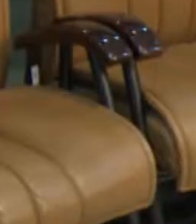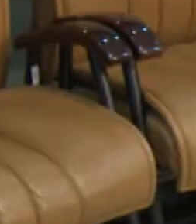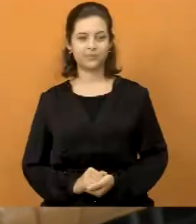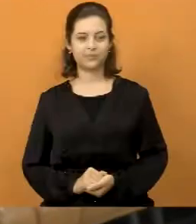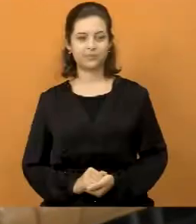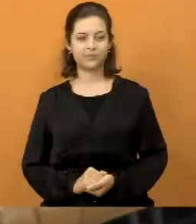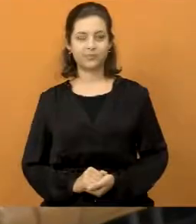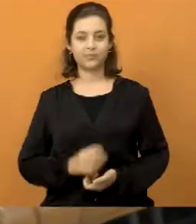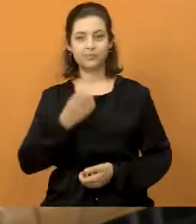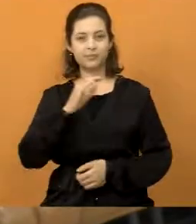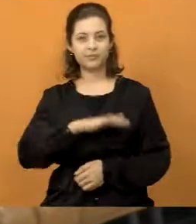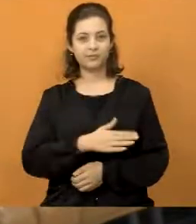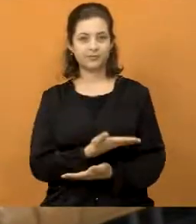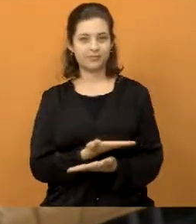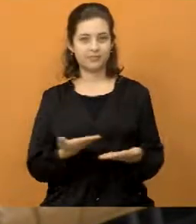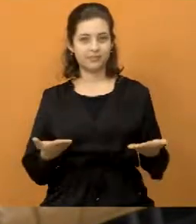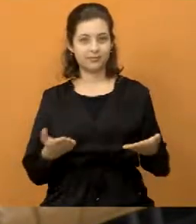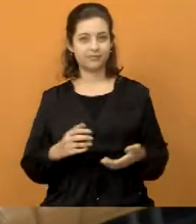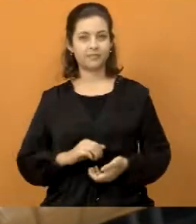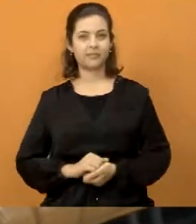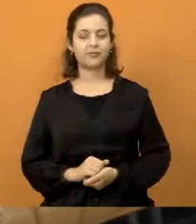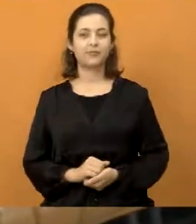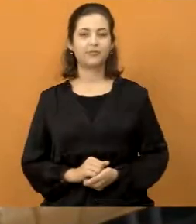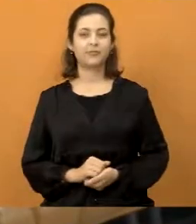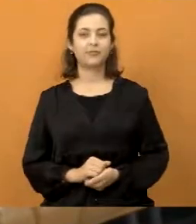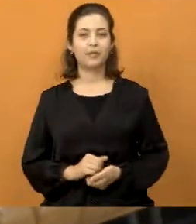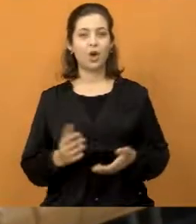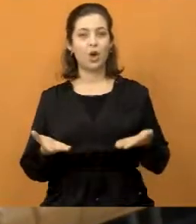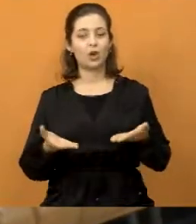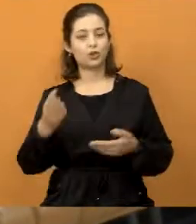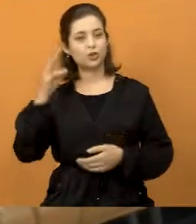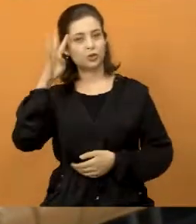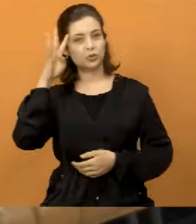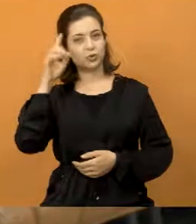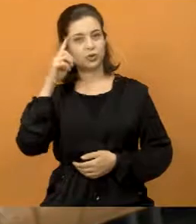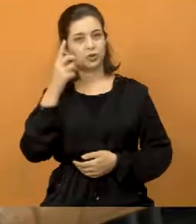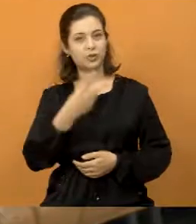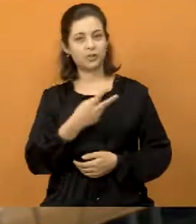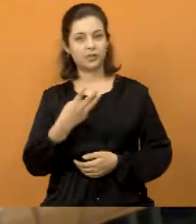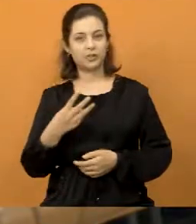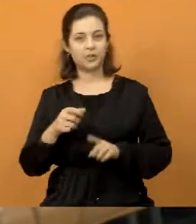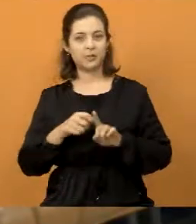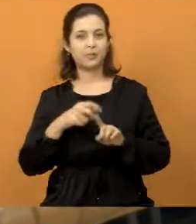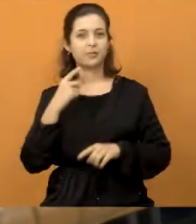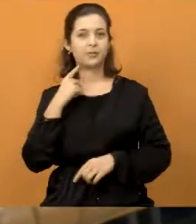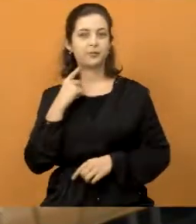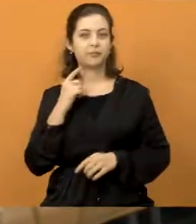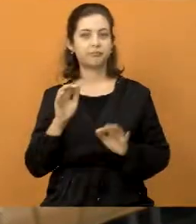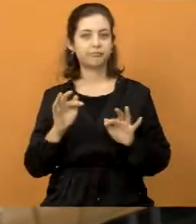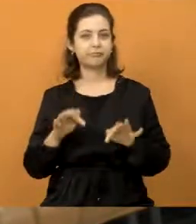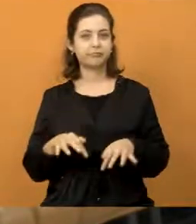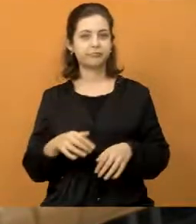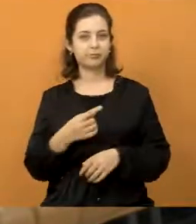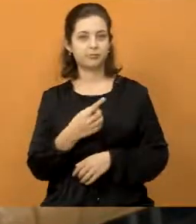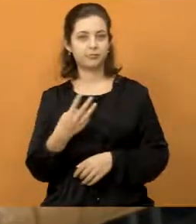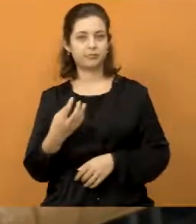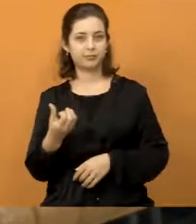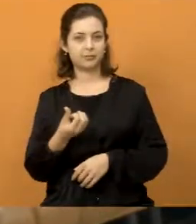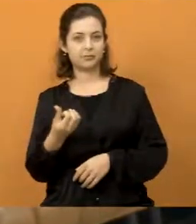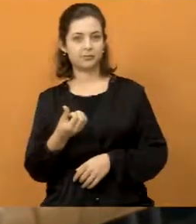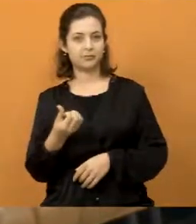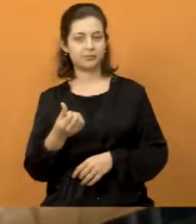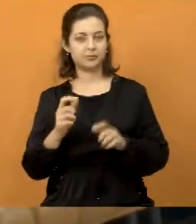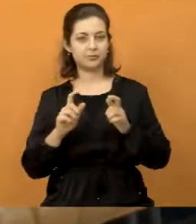boa tarde a todos que nos acompanham hoje quarta-feira dia 23 de maio encerrou agora a 16ª sessão